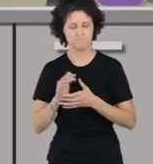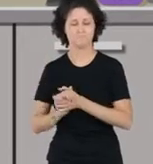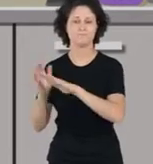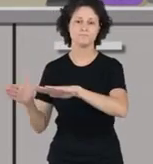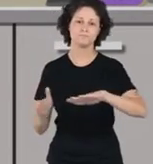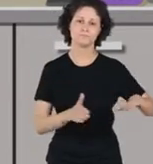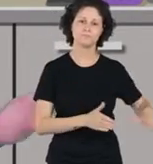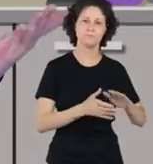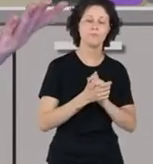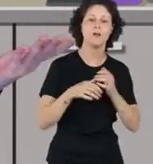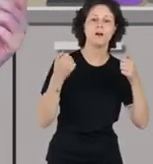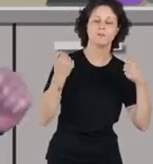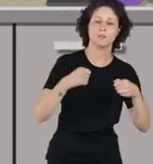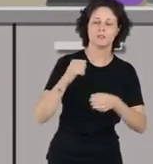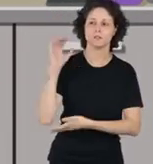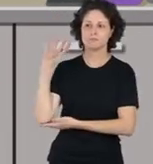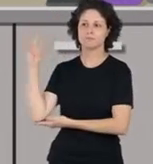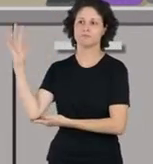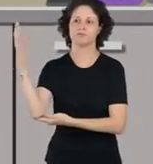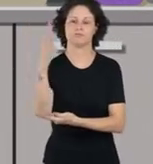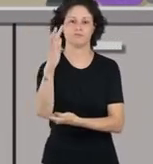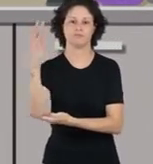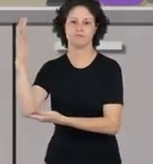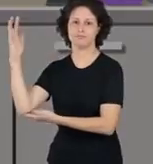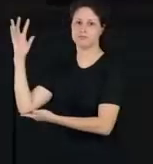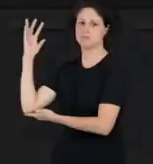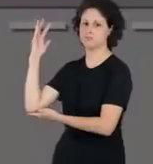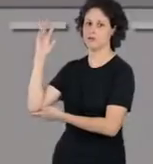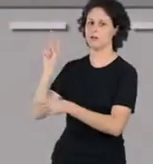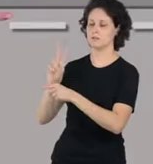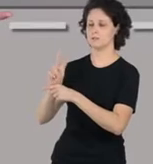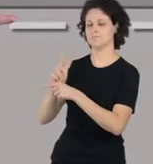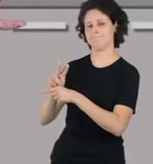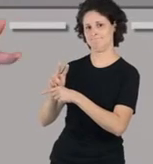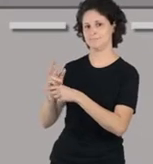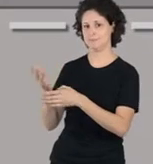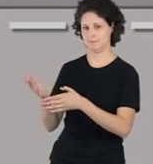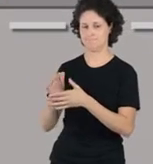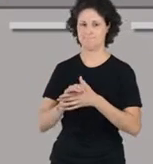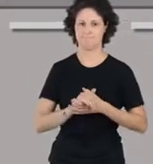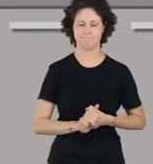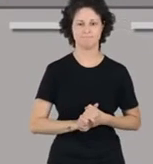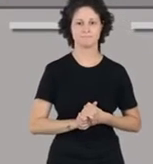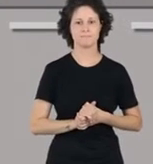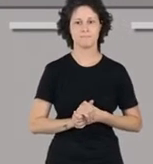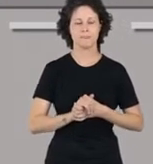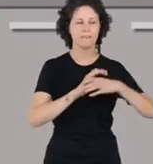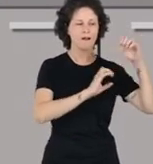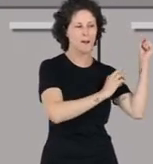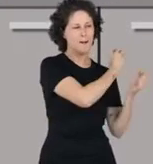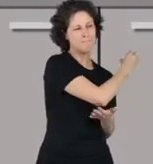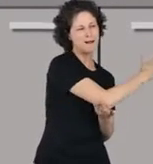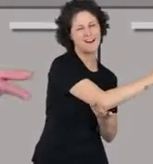se equilibre novamente e atinja o ponto de comunidade clímax. A natureza equilibrada é muito importante para todos